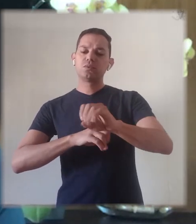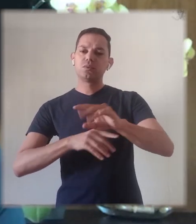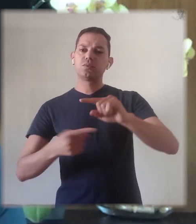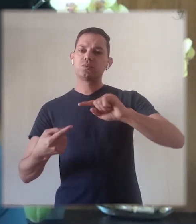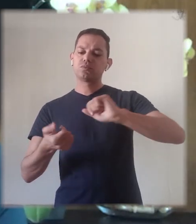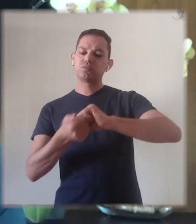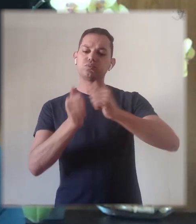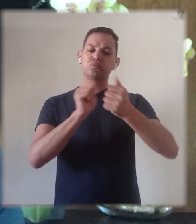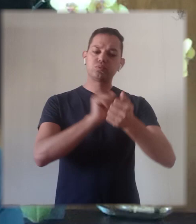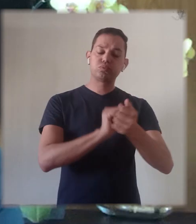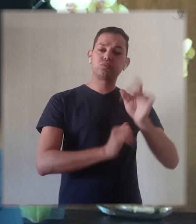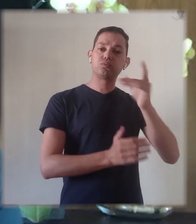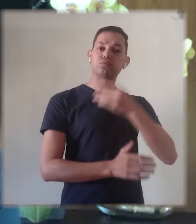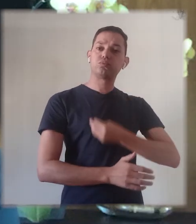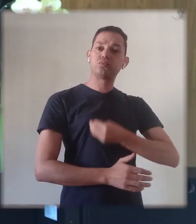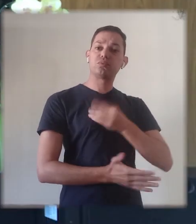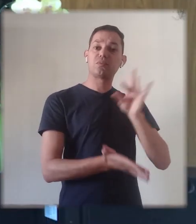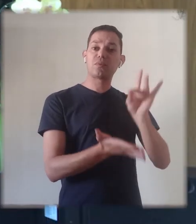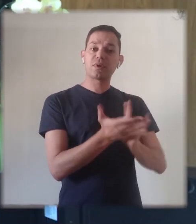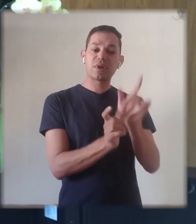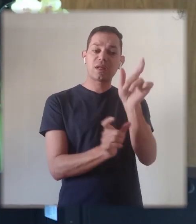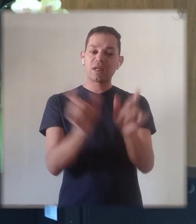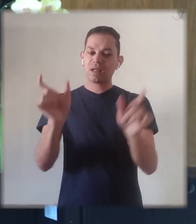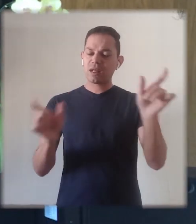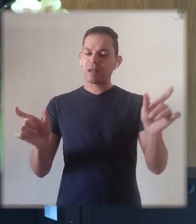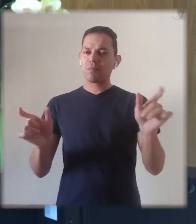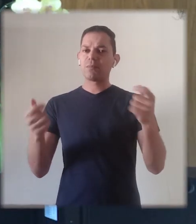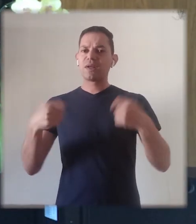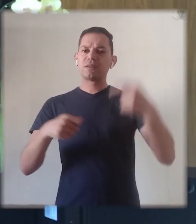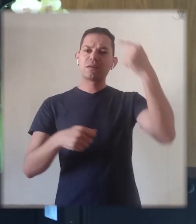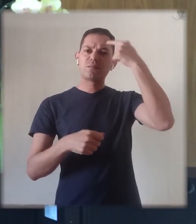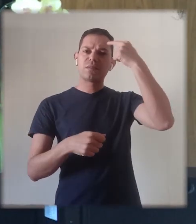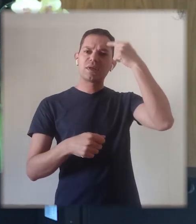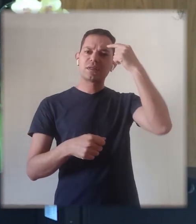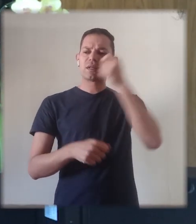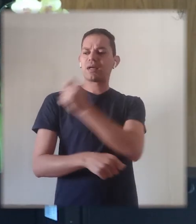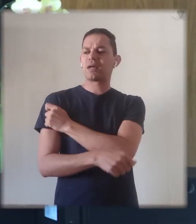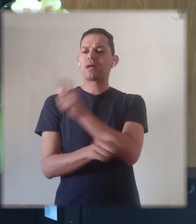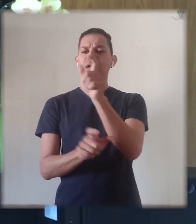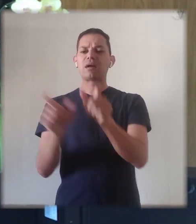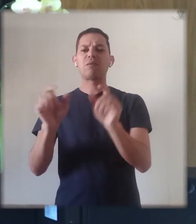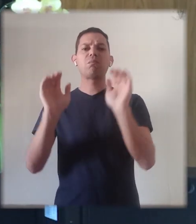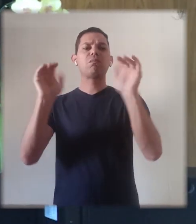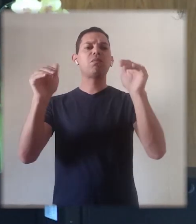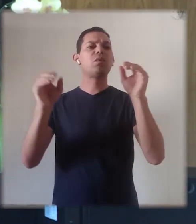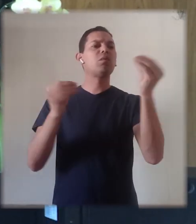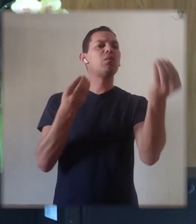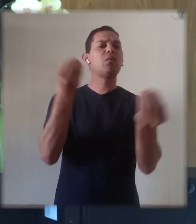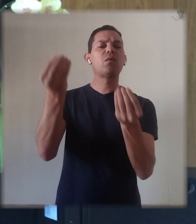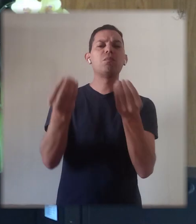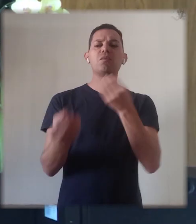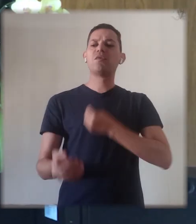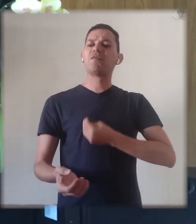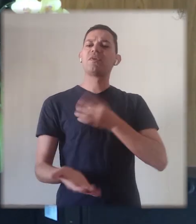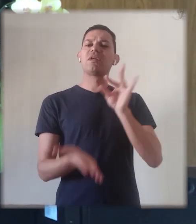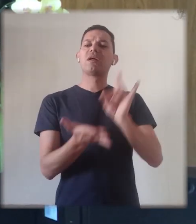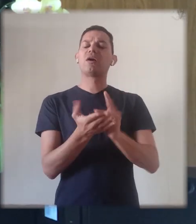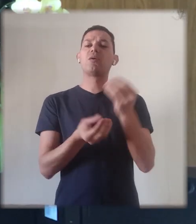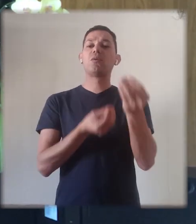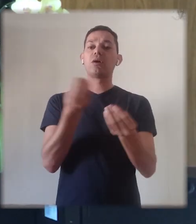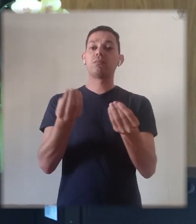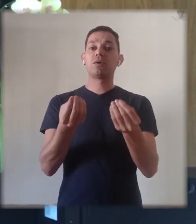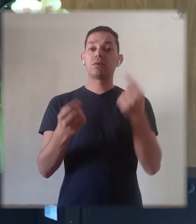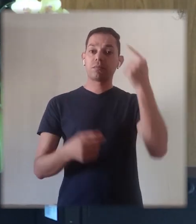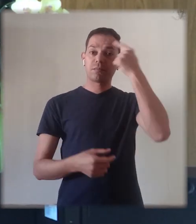compatíveis com a realidade do público que atendemos. Precisamos nos lembrar quem são os nossos estudantes, quais são as suas realidades. Se pensarmos